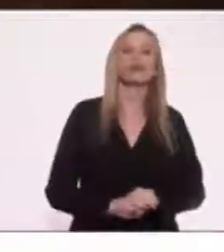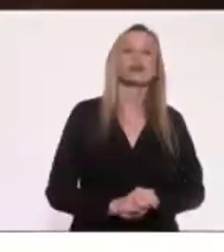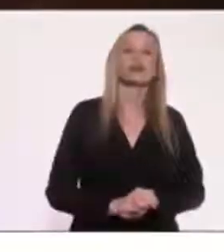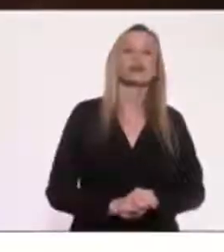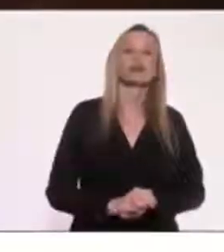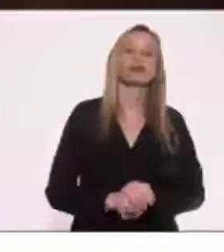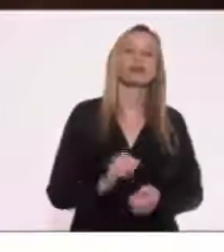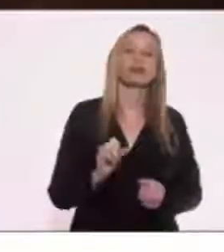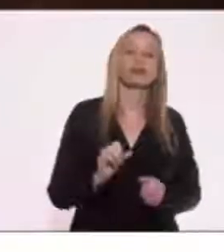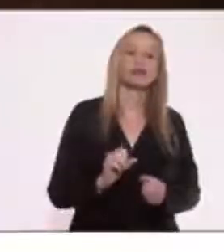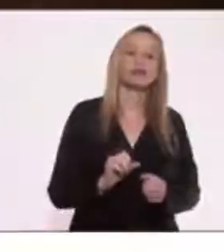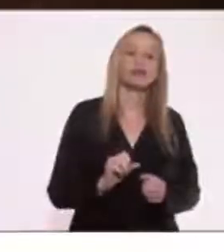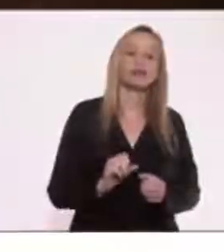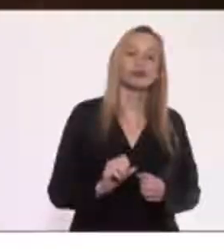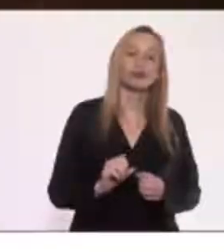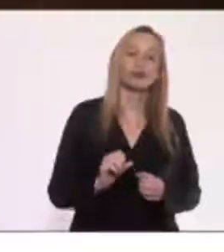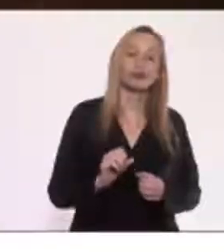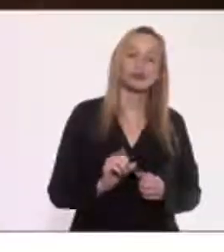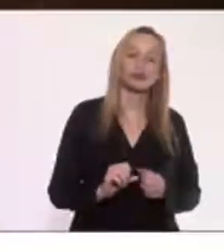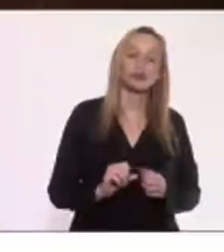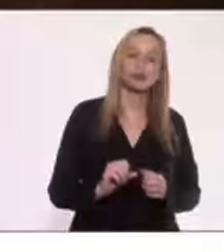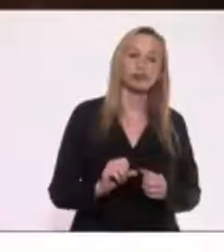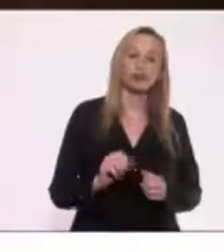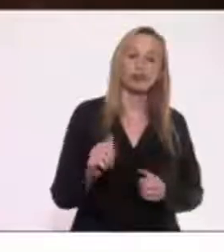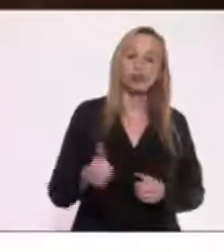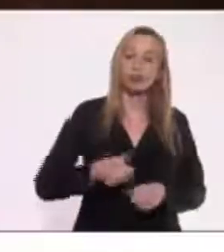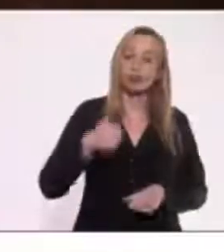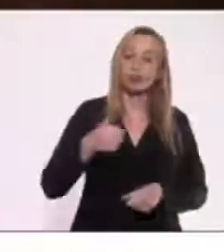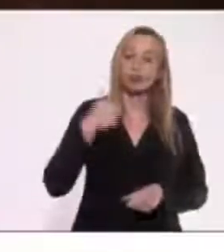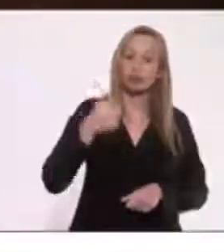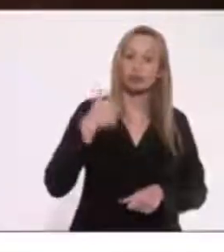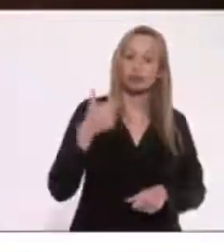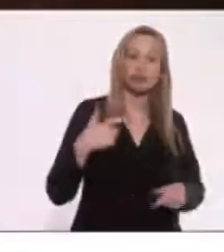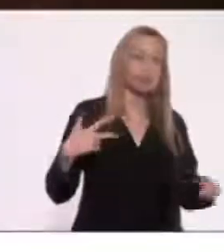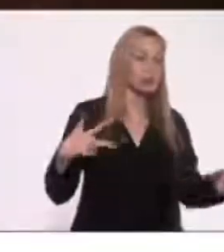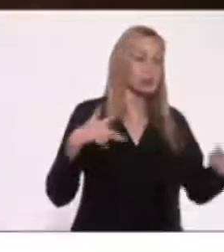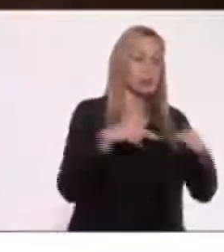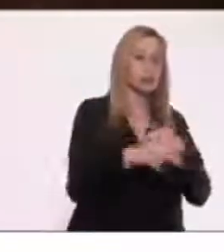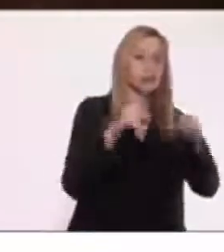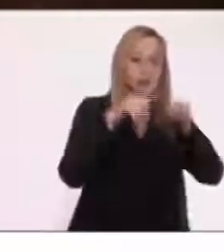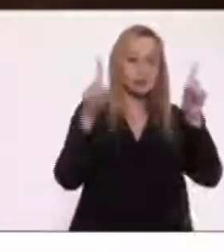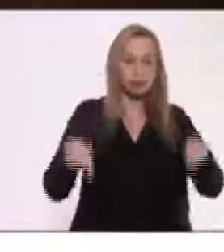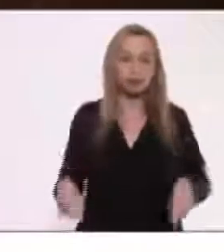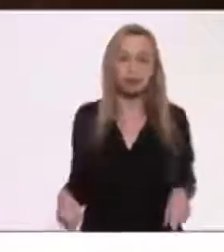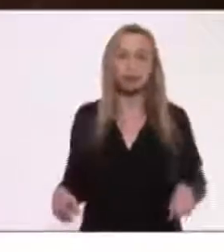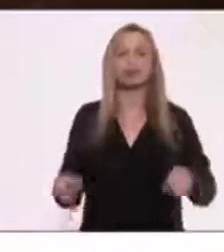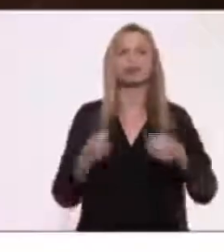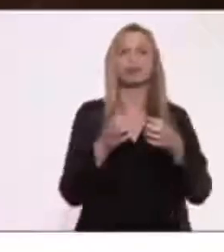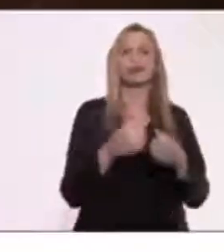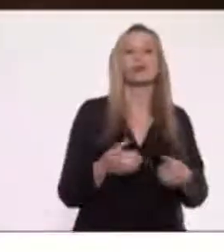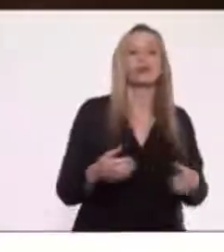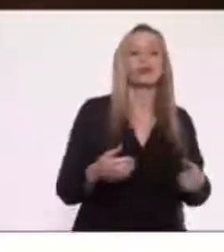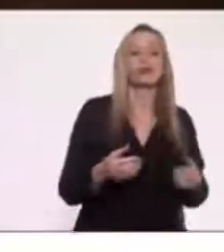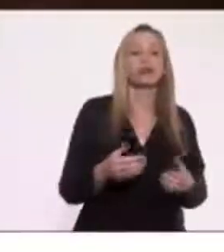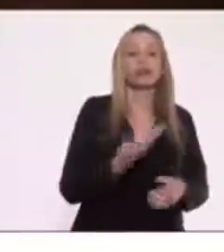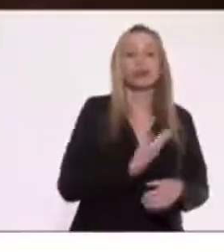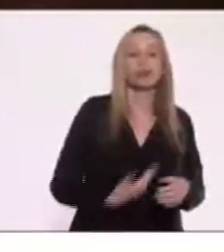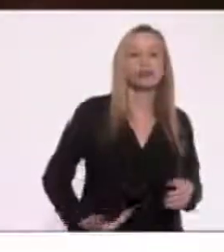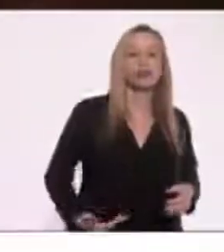necessárias para superar os entraves que impedem que esses servidores públicos efetivamente tomem